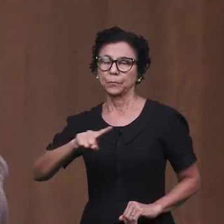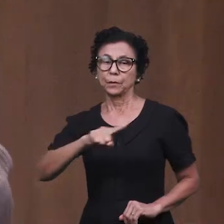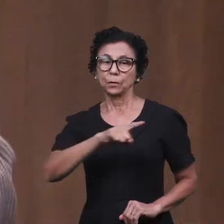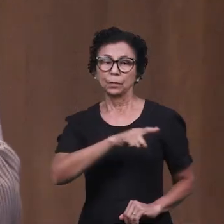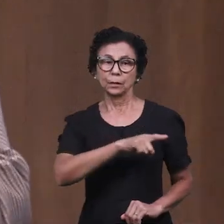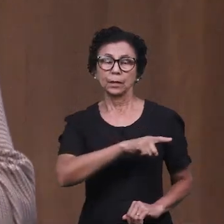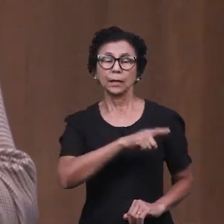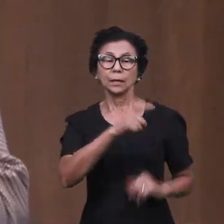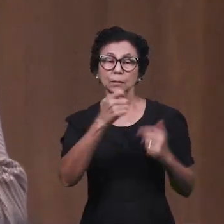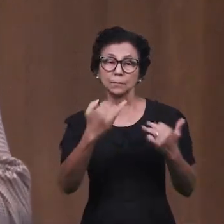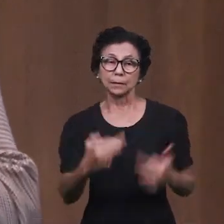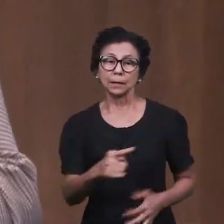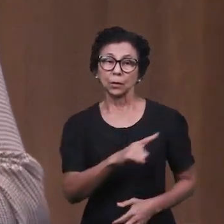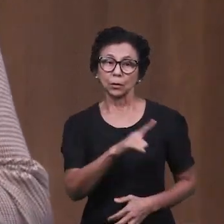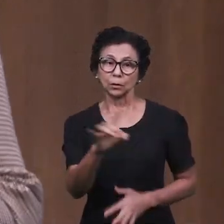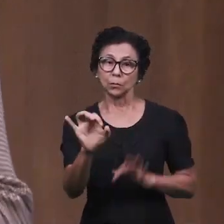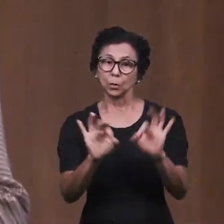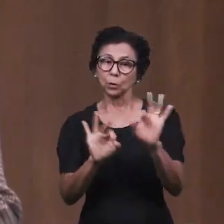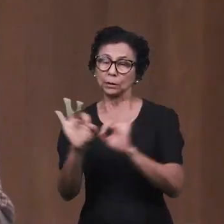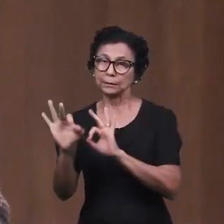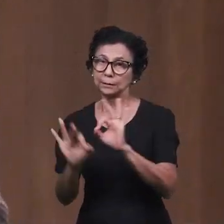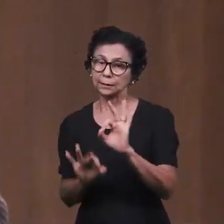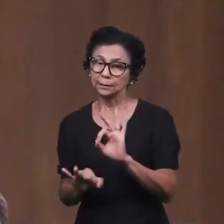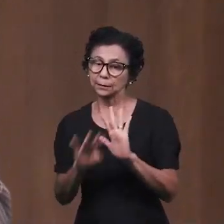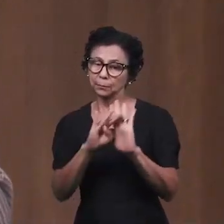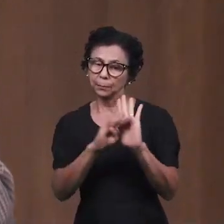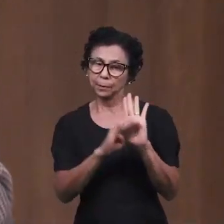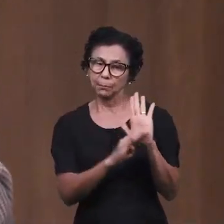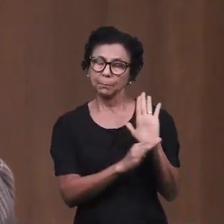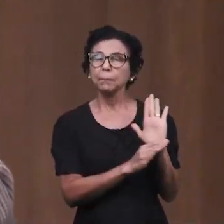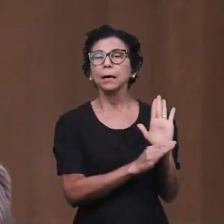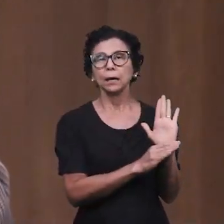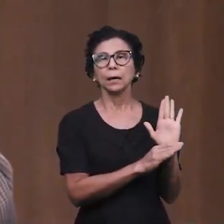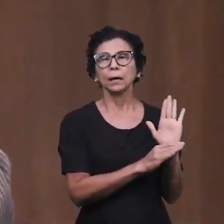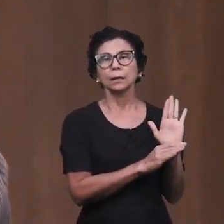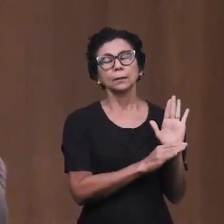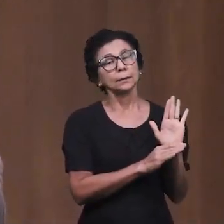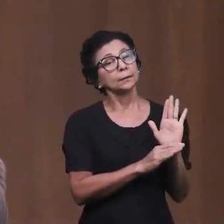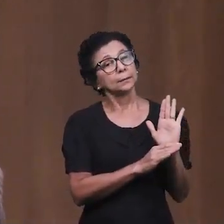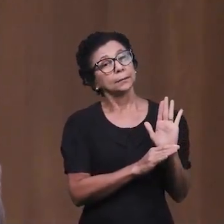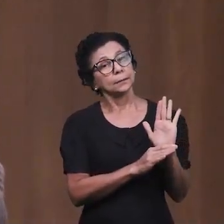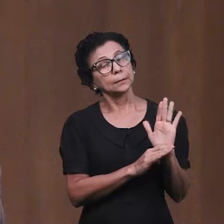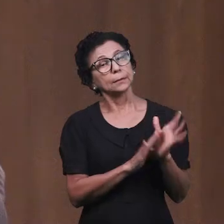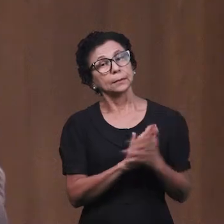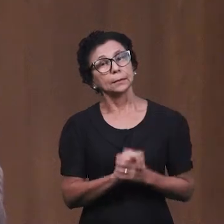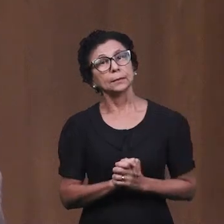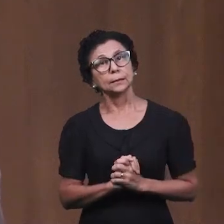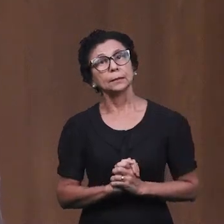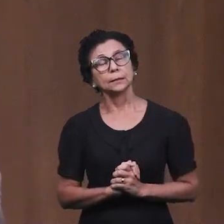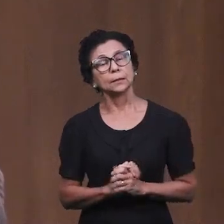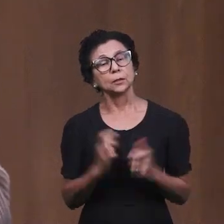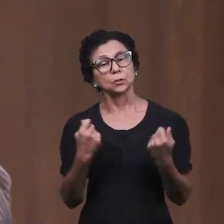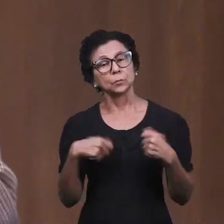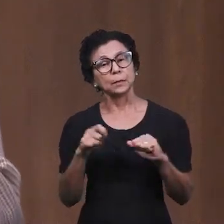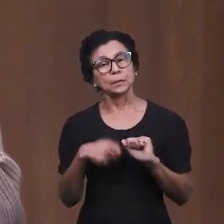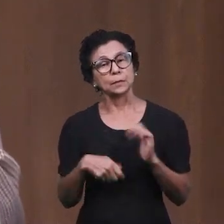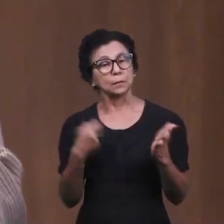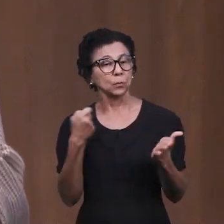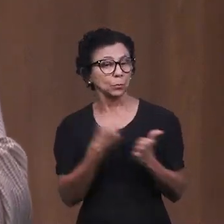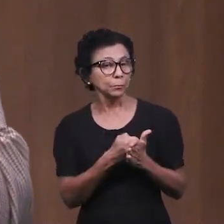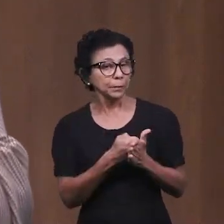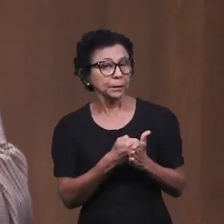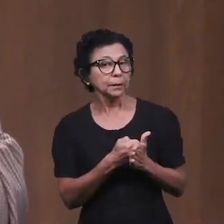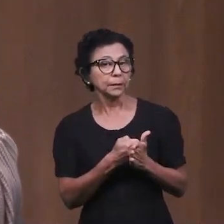adolescente que existe uma organização. Dentro dessa organização, existe ali metas que a gente procura ser cumpridas. Então,